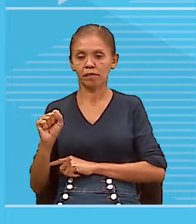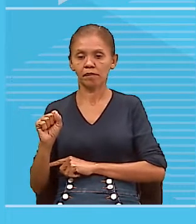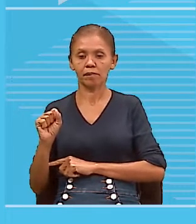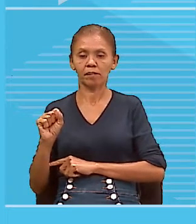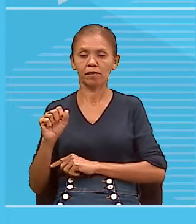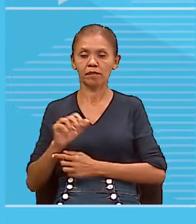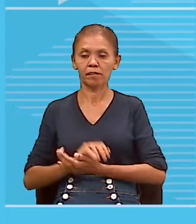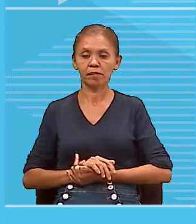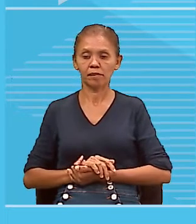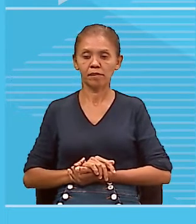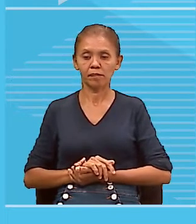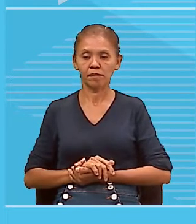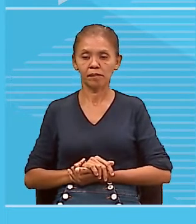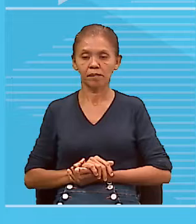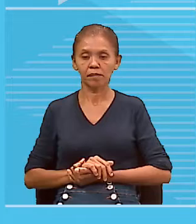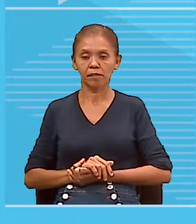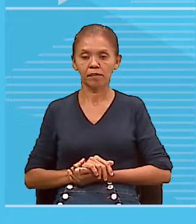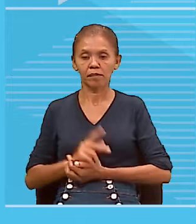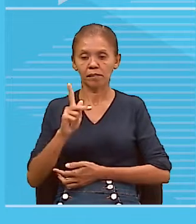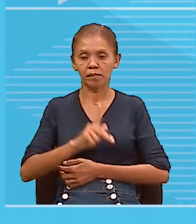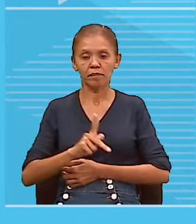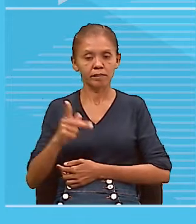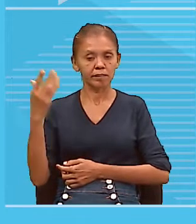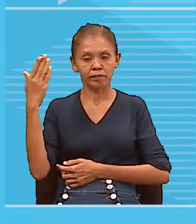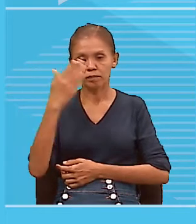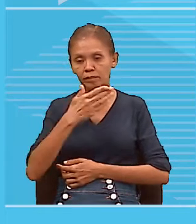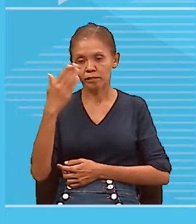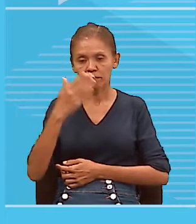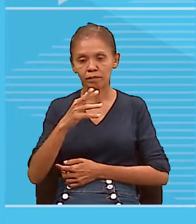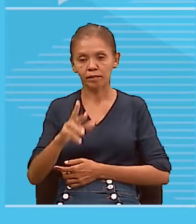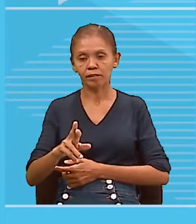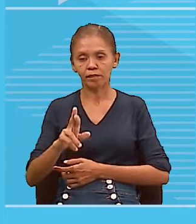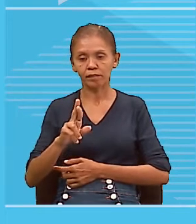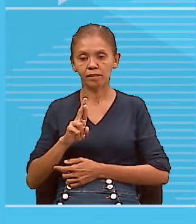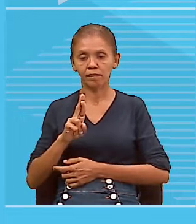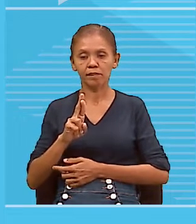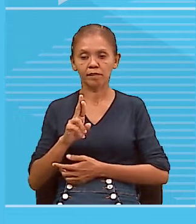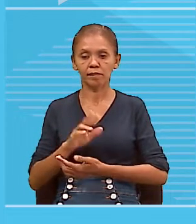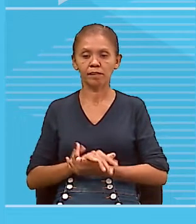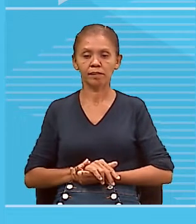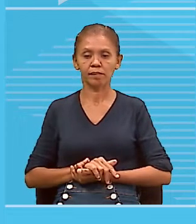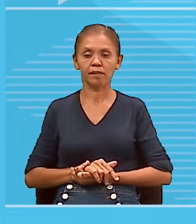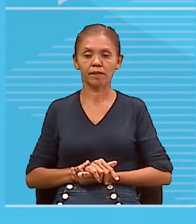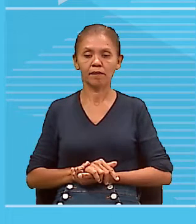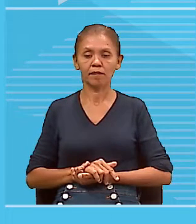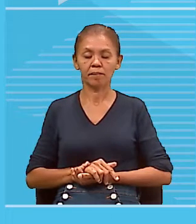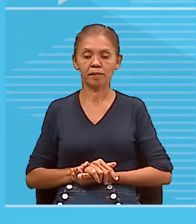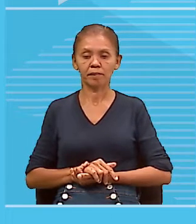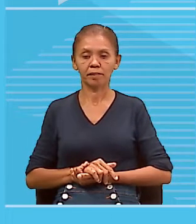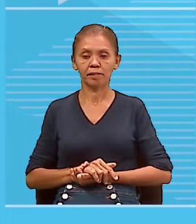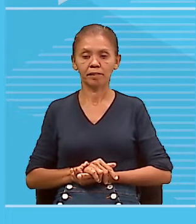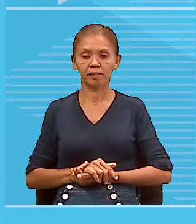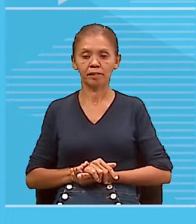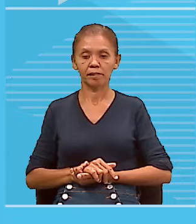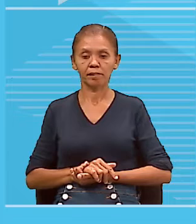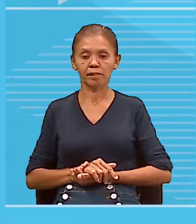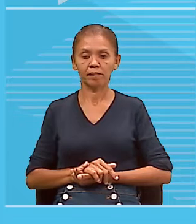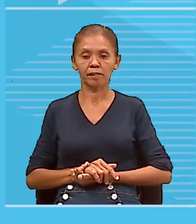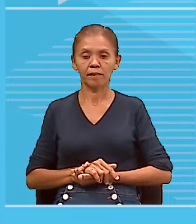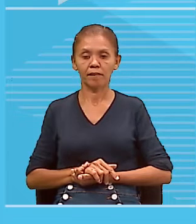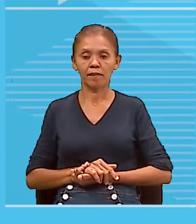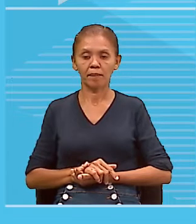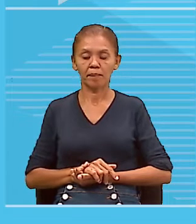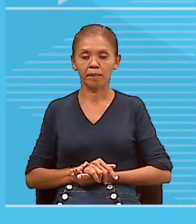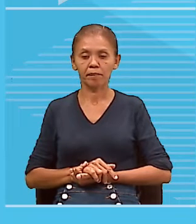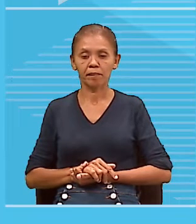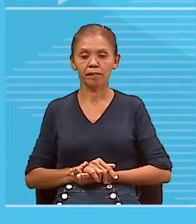você esteja digitando alguma coisa que esteja ficando bloqueado para visualização da gente aqui tá não apareceu não a